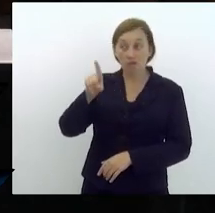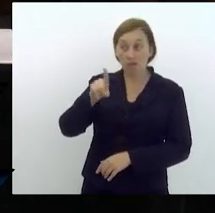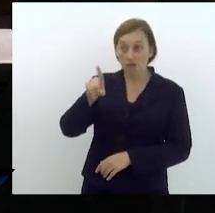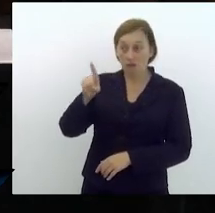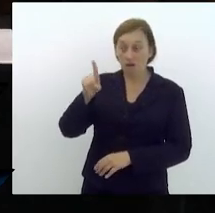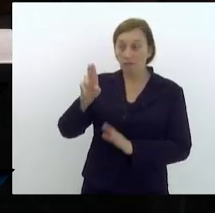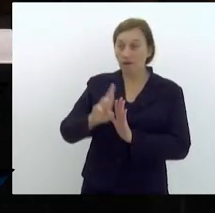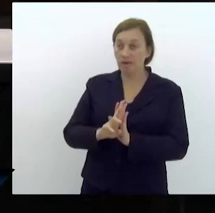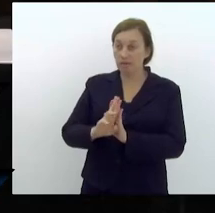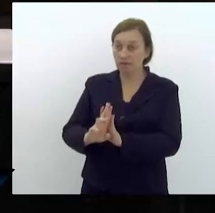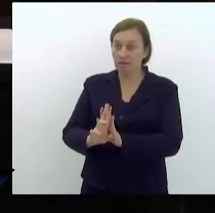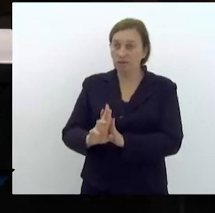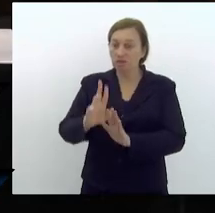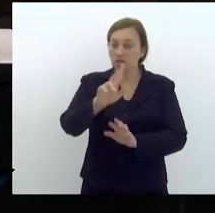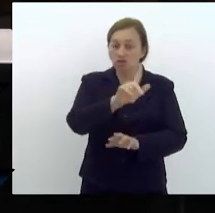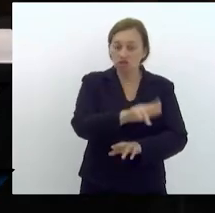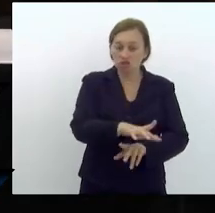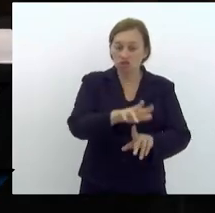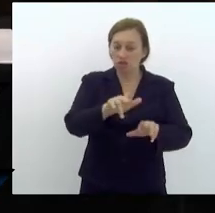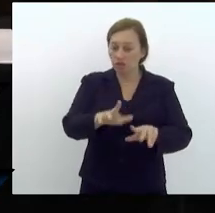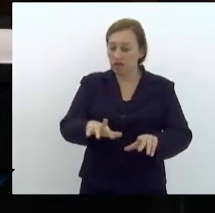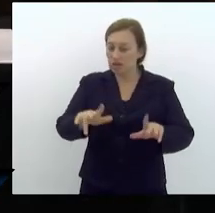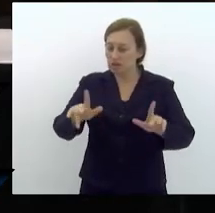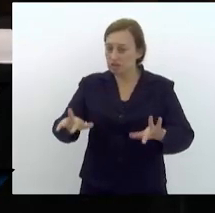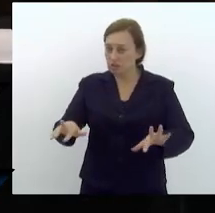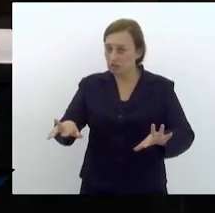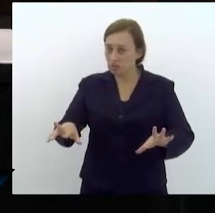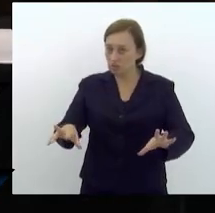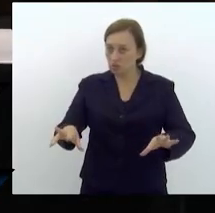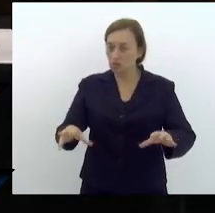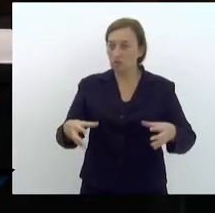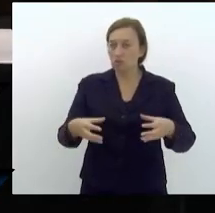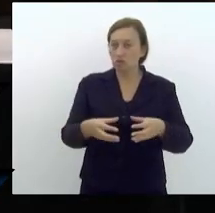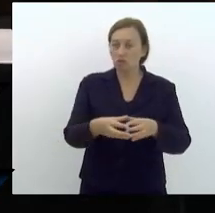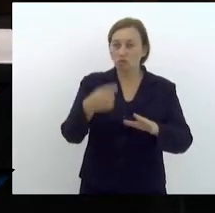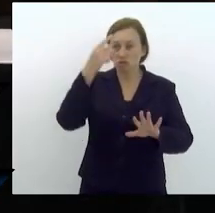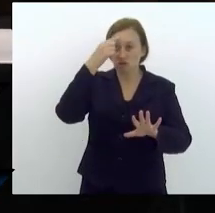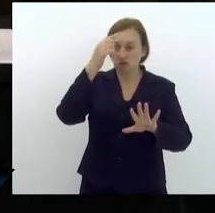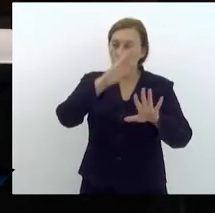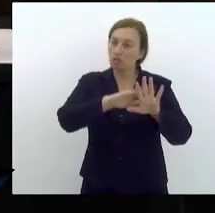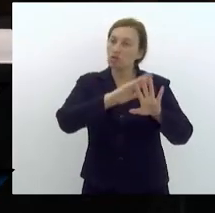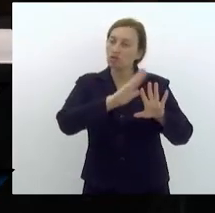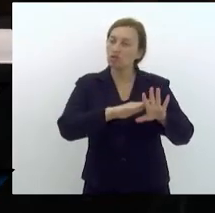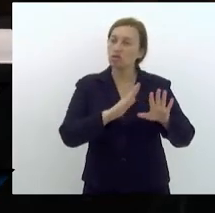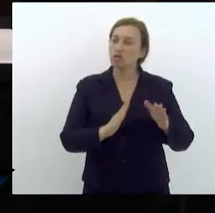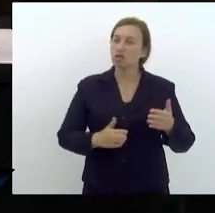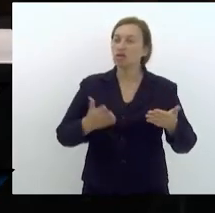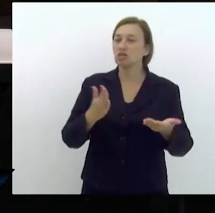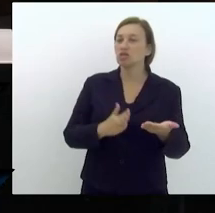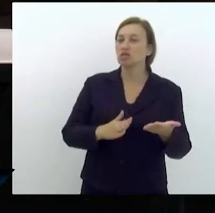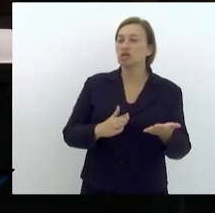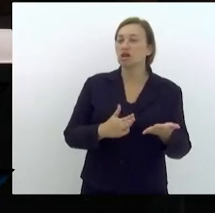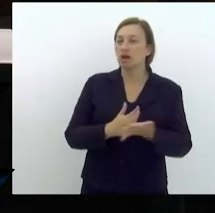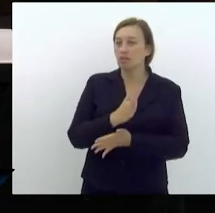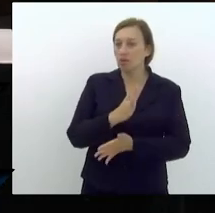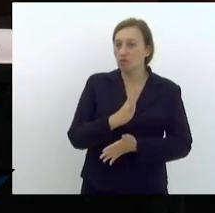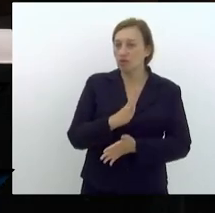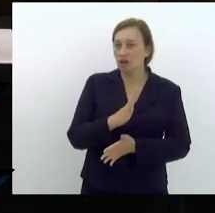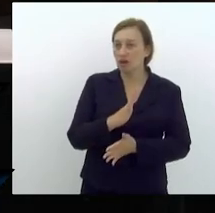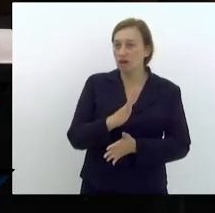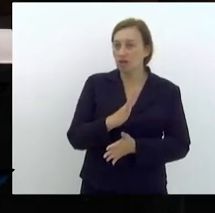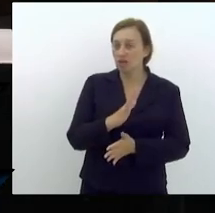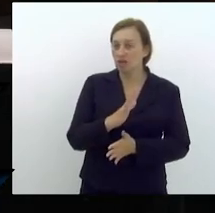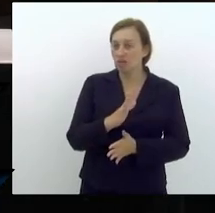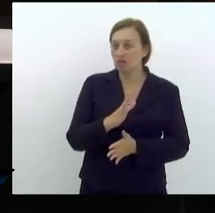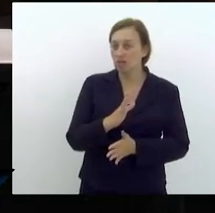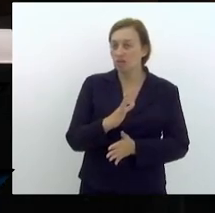representar diversas classes diversas ideologia eles votaram a favor da redução Eles